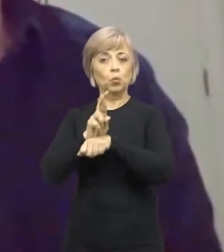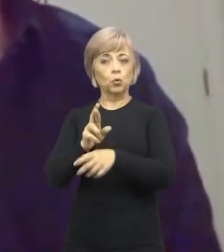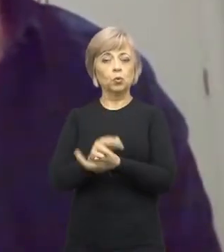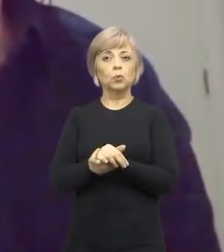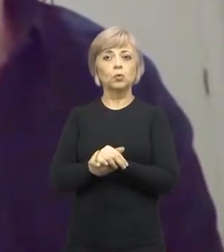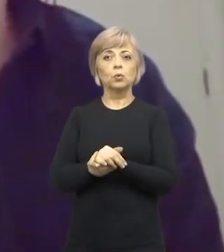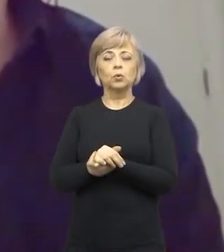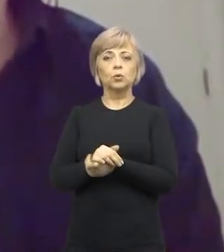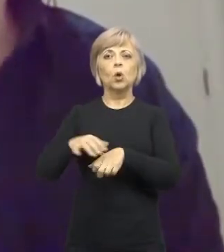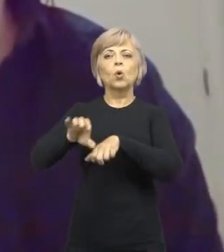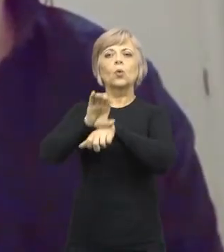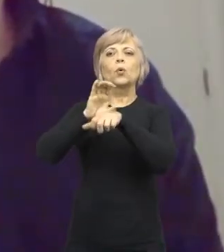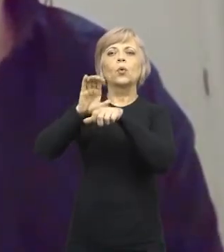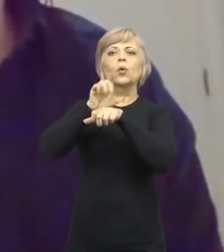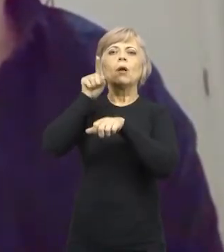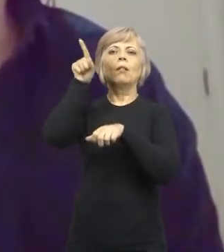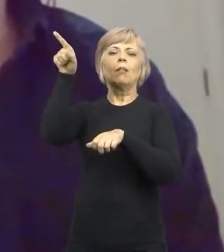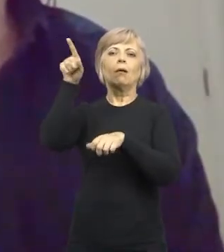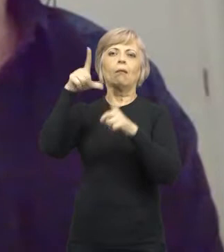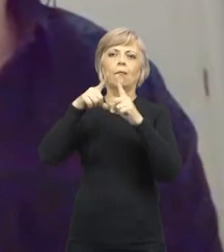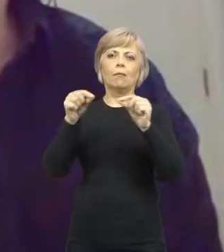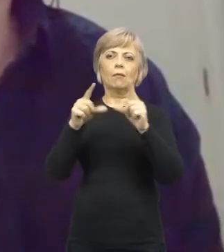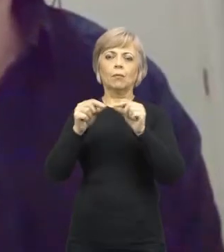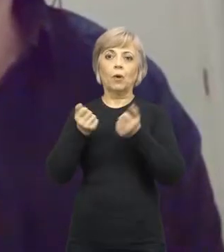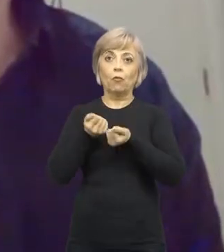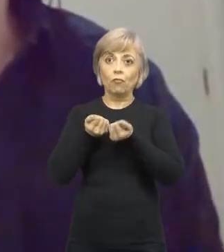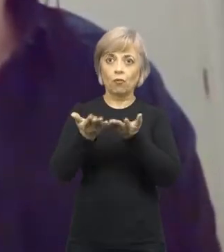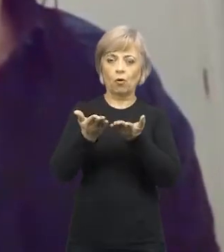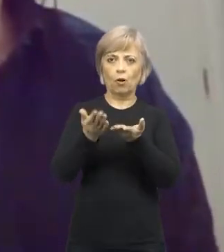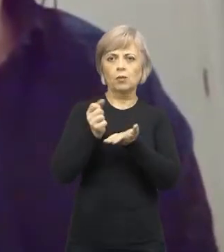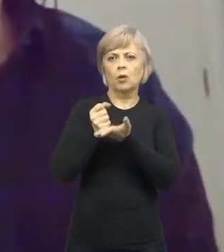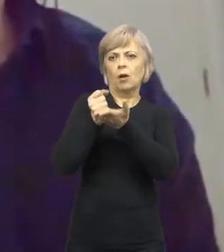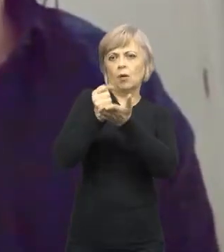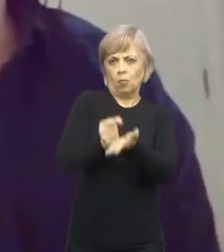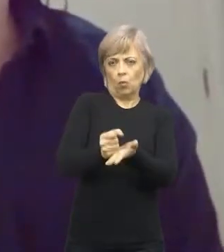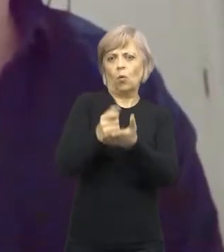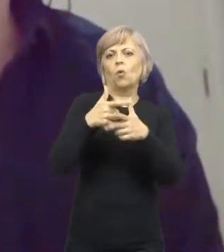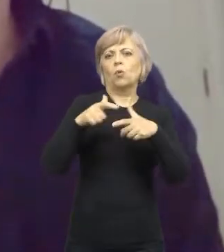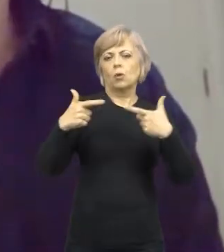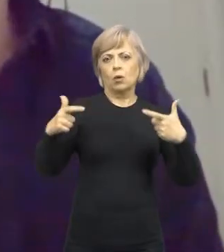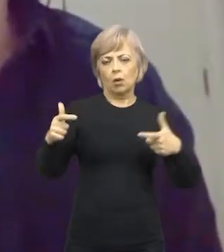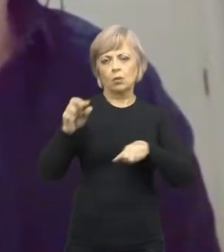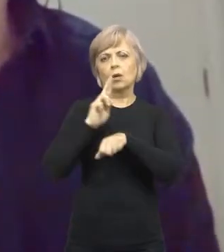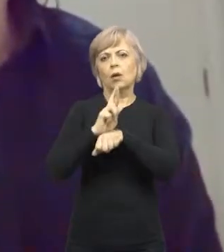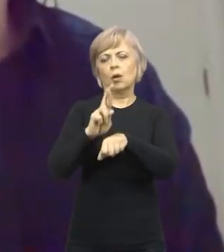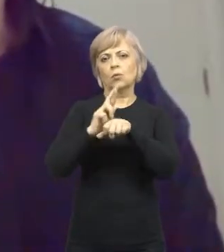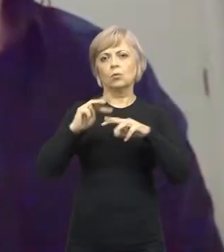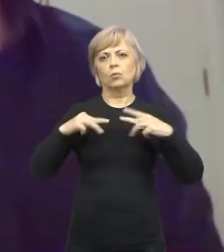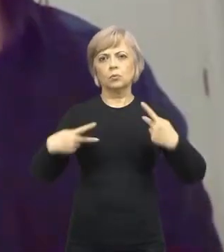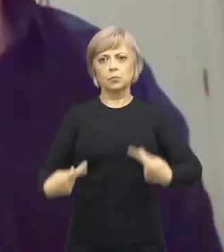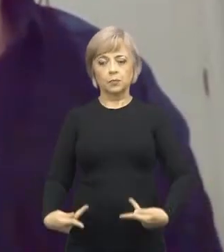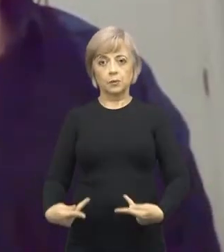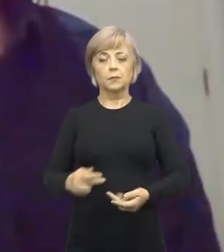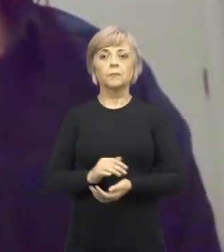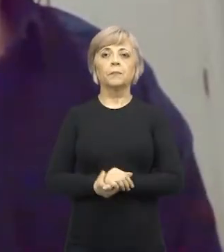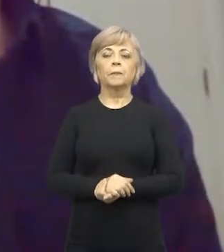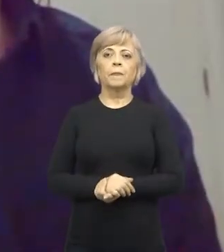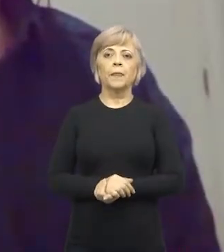Constitucionais, que lá em Brasília oferece um apoio enorme aos recursos do Ministério Público